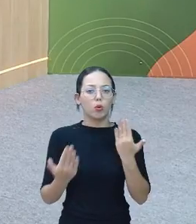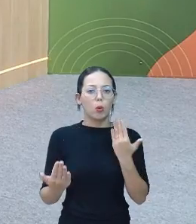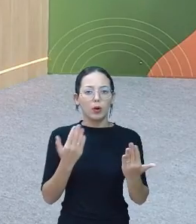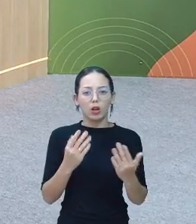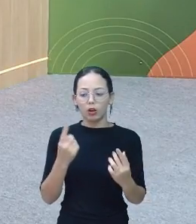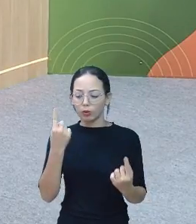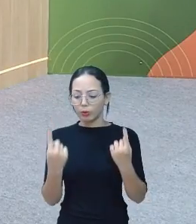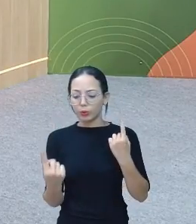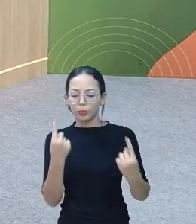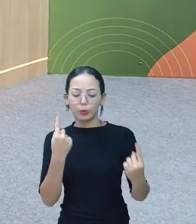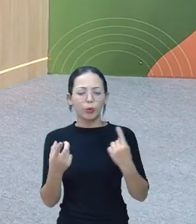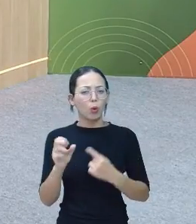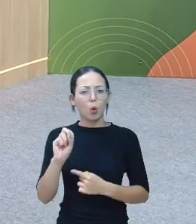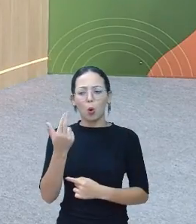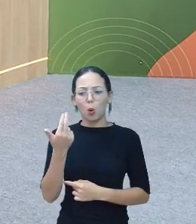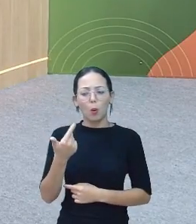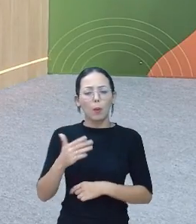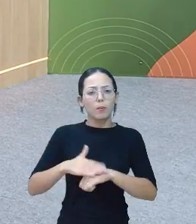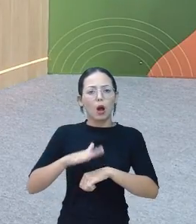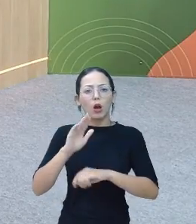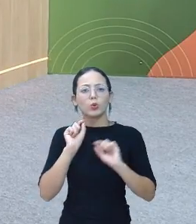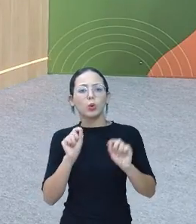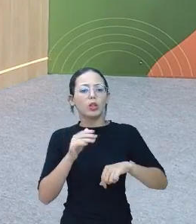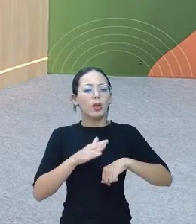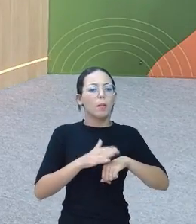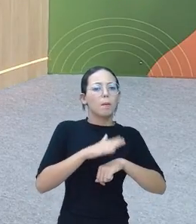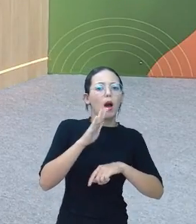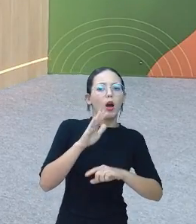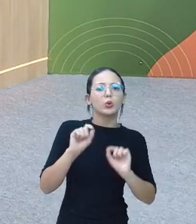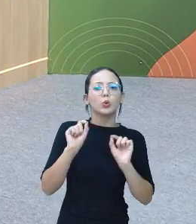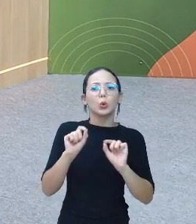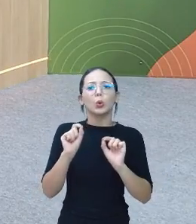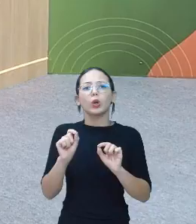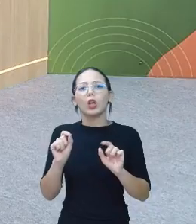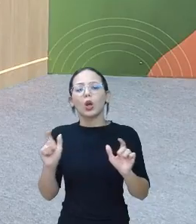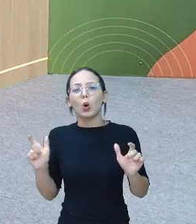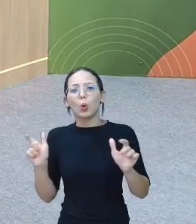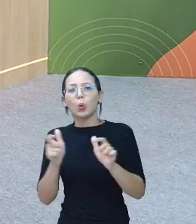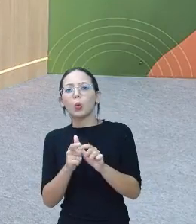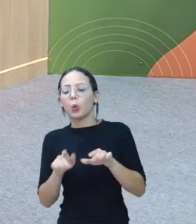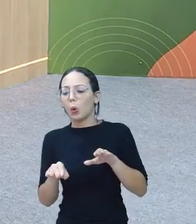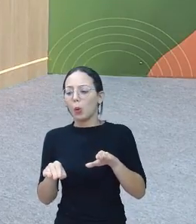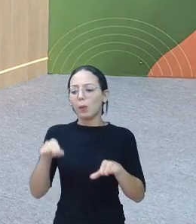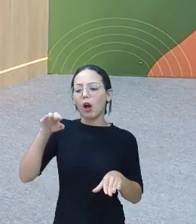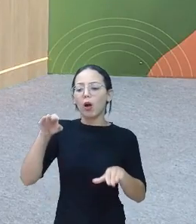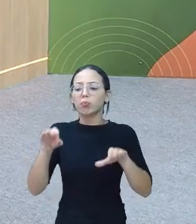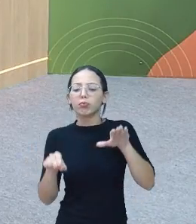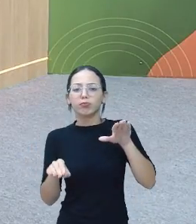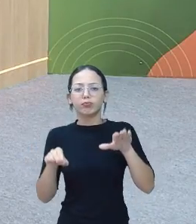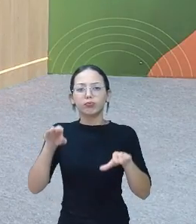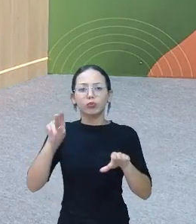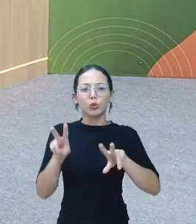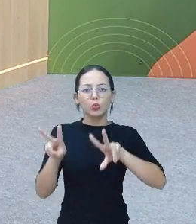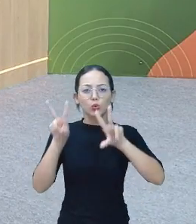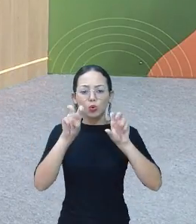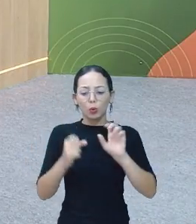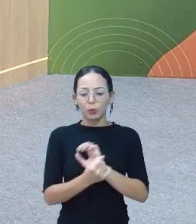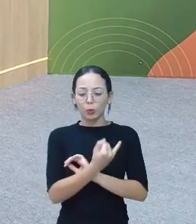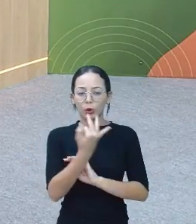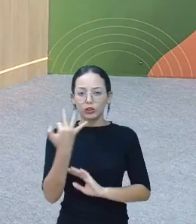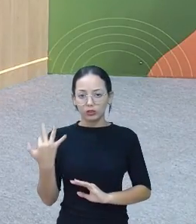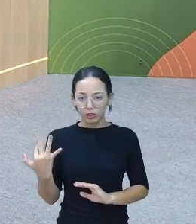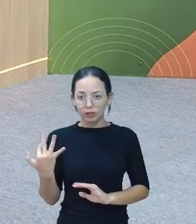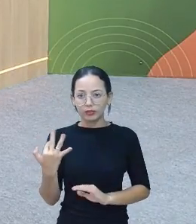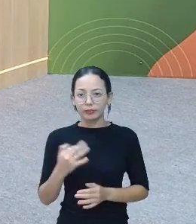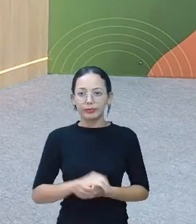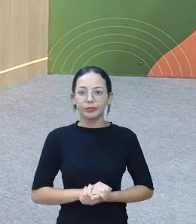duas coisas ou mais. Ou seja, o que tem mais, o que tem menos, o que está se relacionando com relação à quantidade, tá